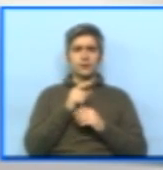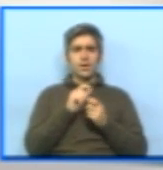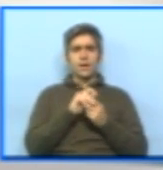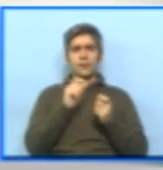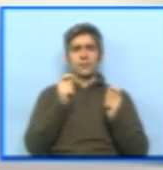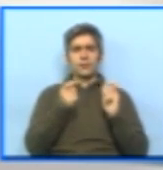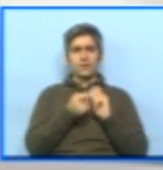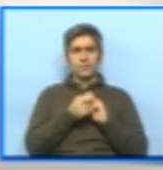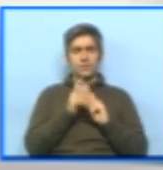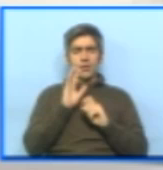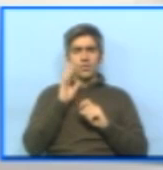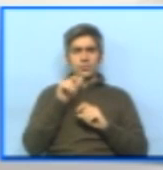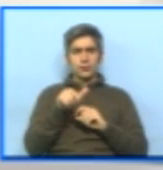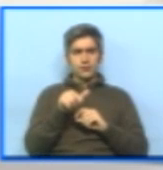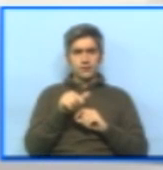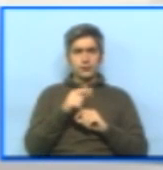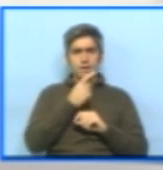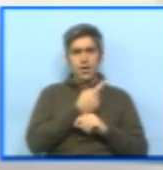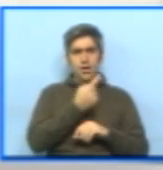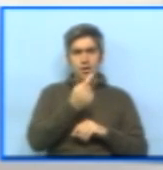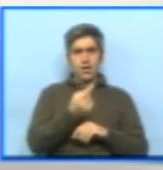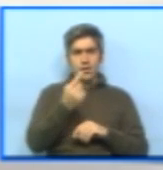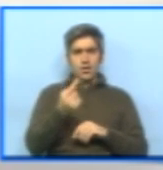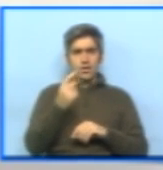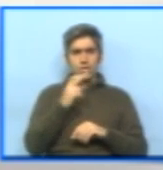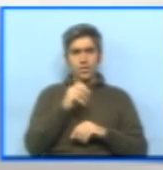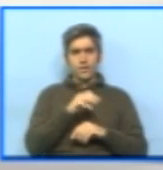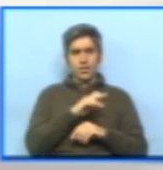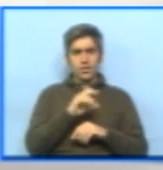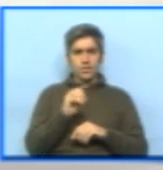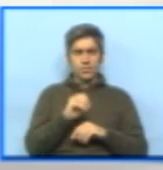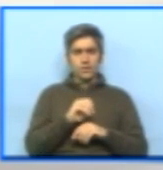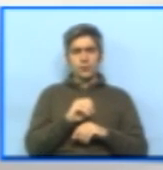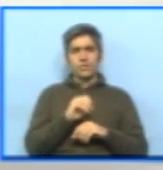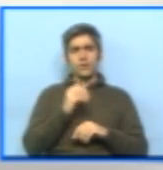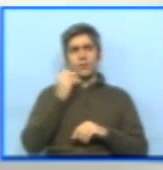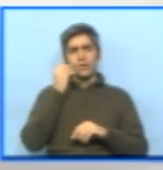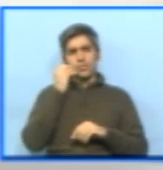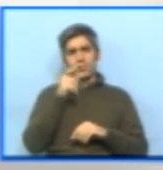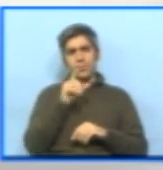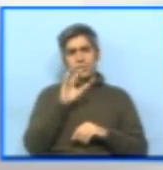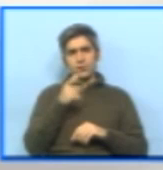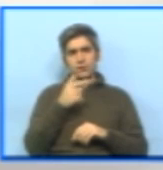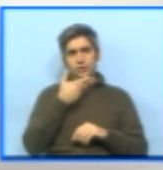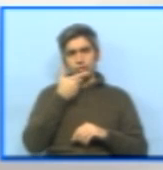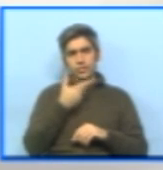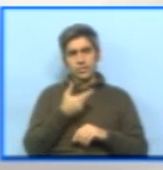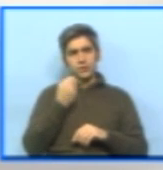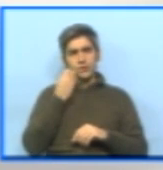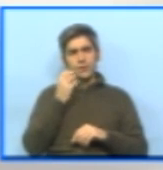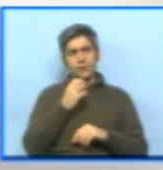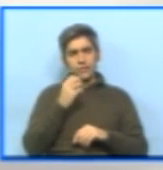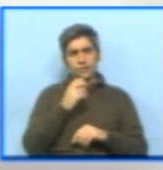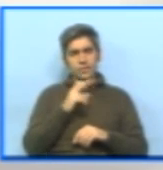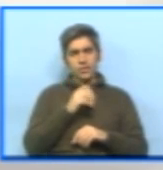transformação ou conversão que acontece em cada romeiro. De que forma é que acontece essa experiência